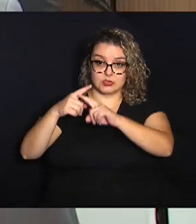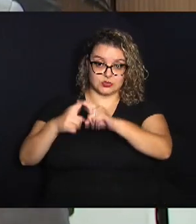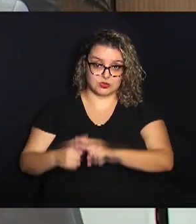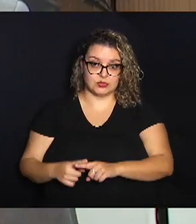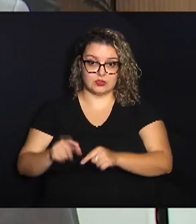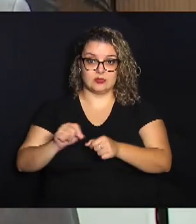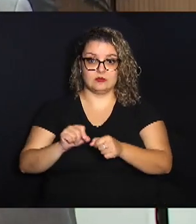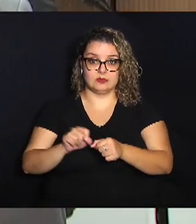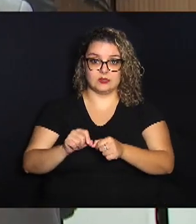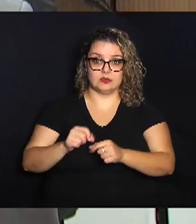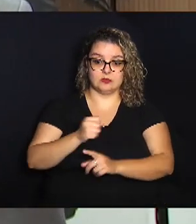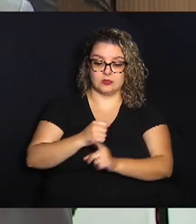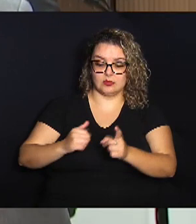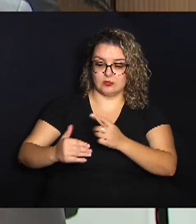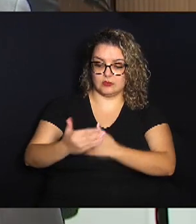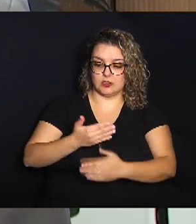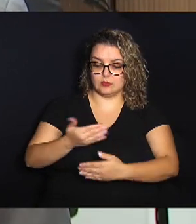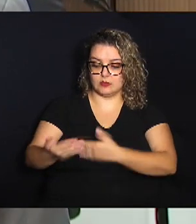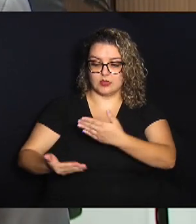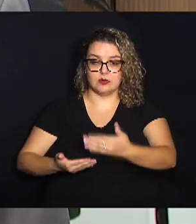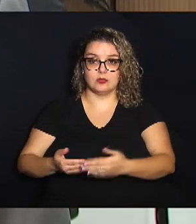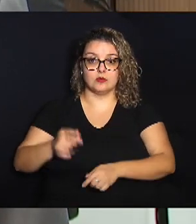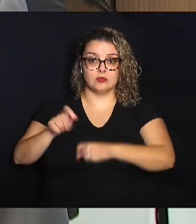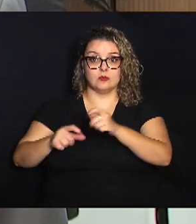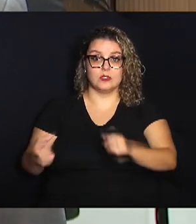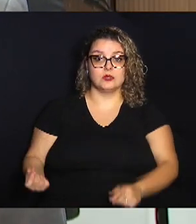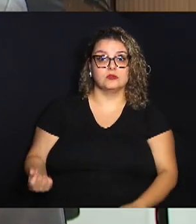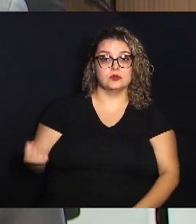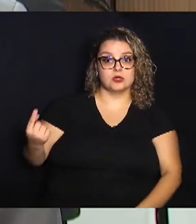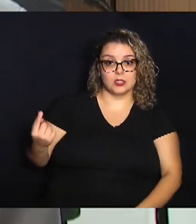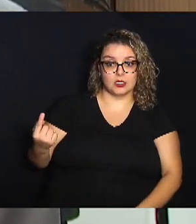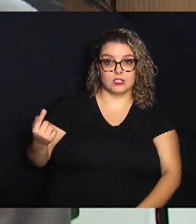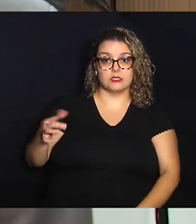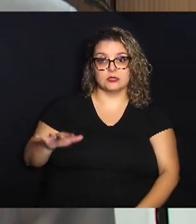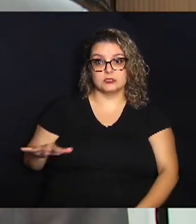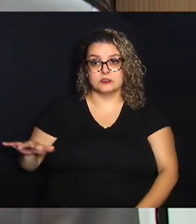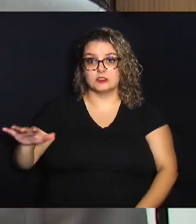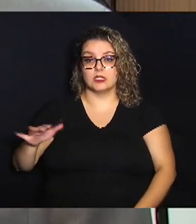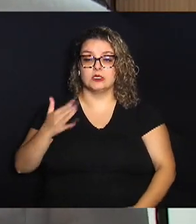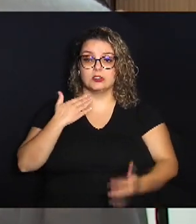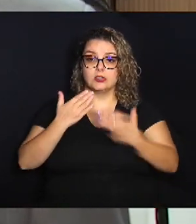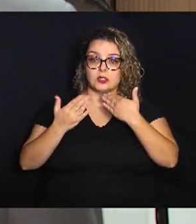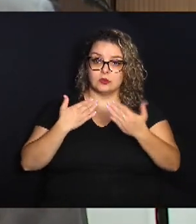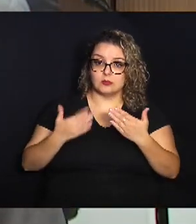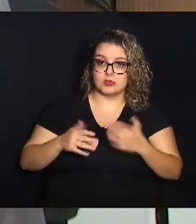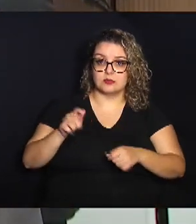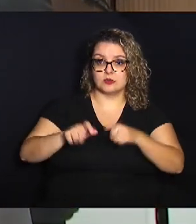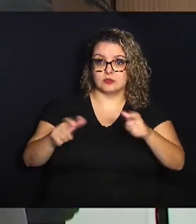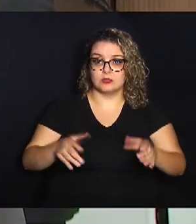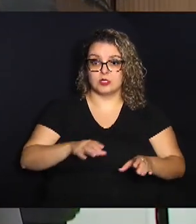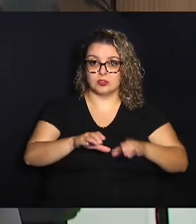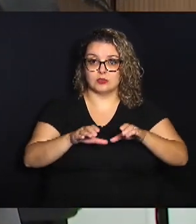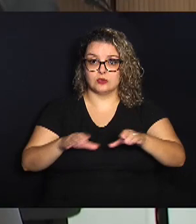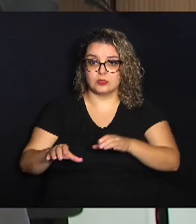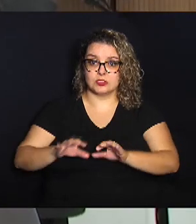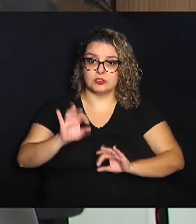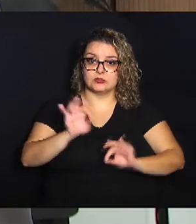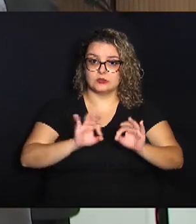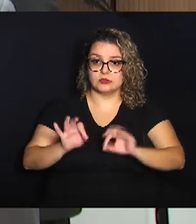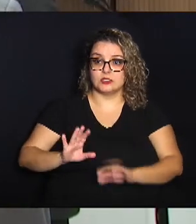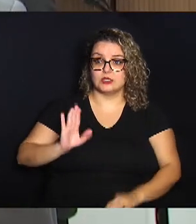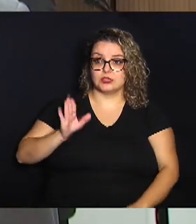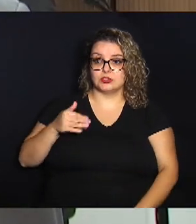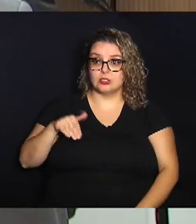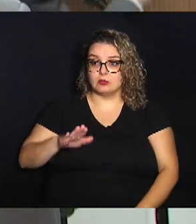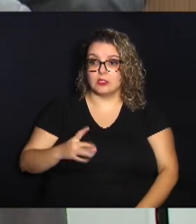a ressocialização com pessoas estrangeiras. E conversando com as pessoas que coordenam esse projeto, já passaram mais